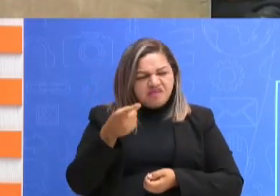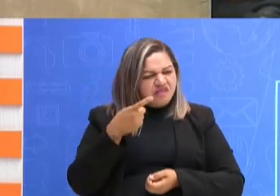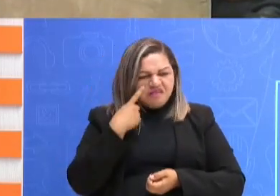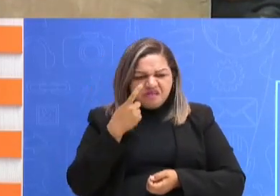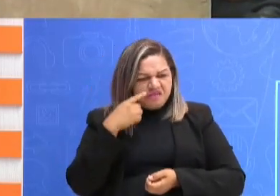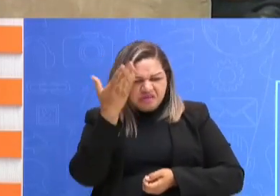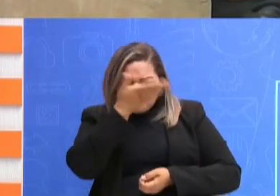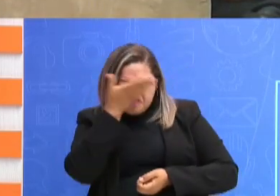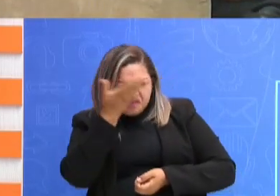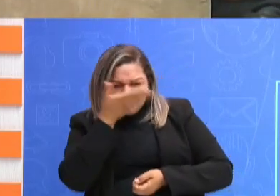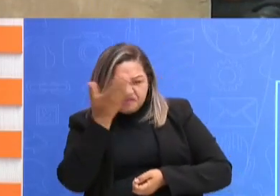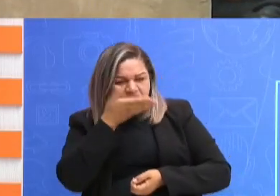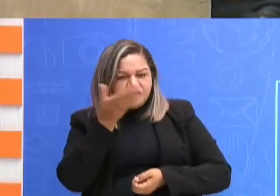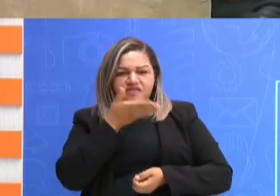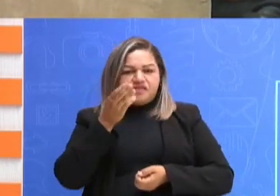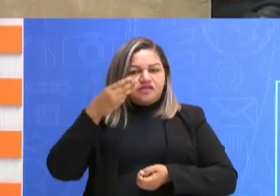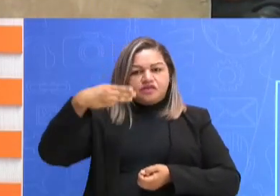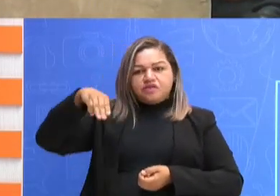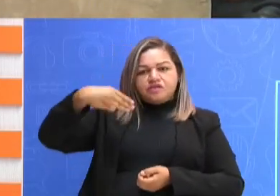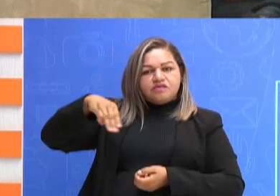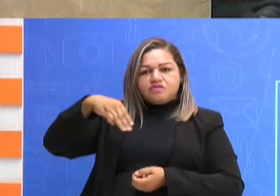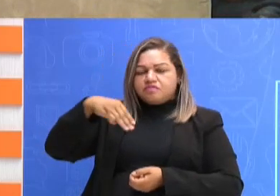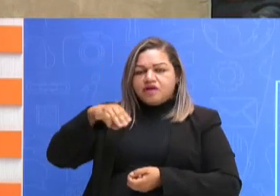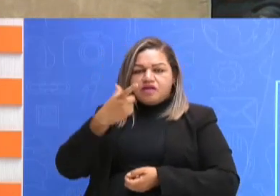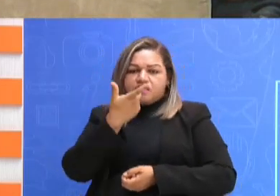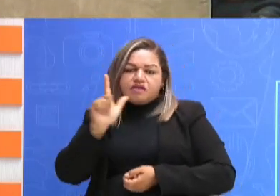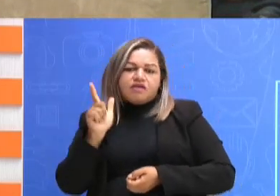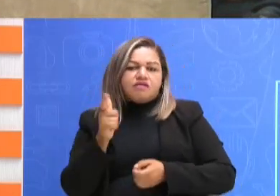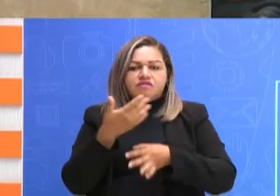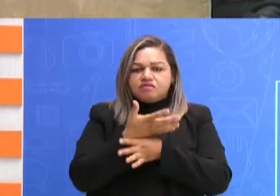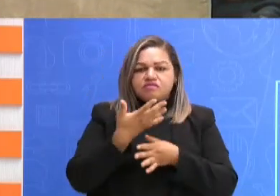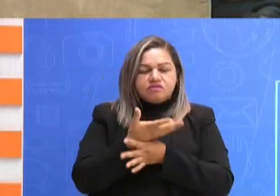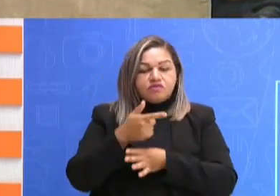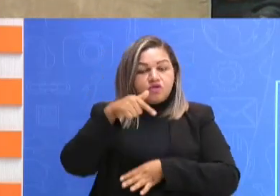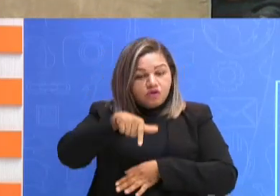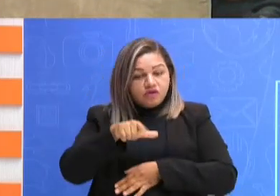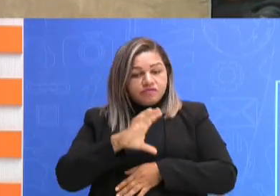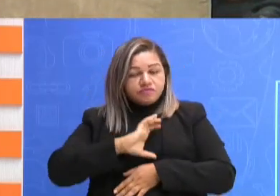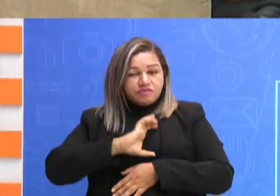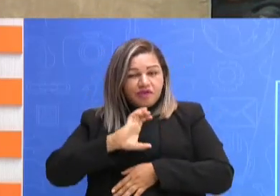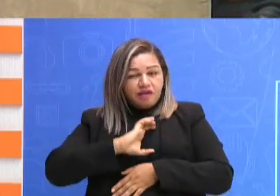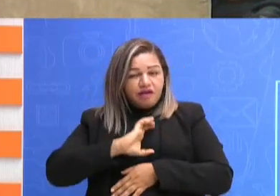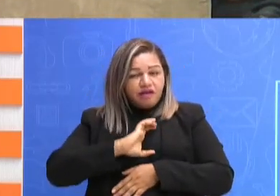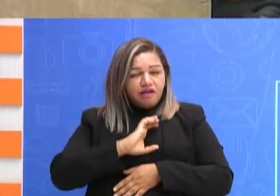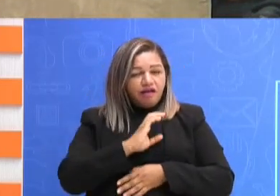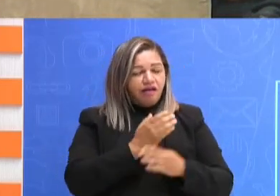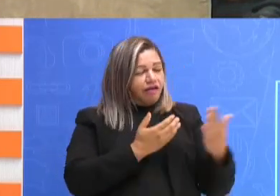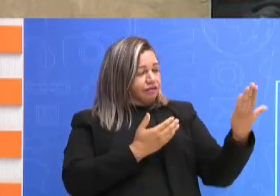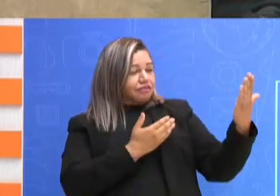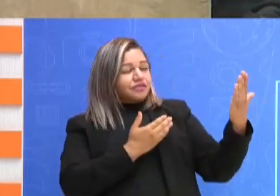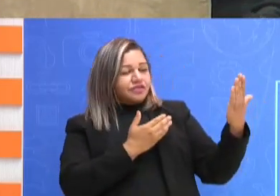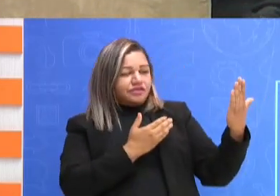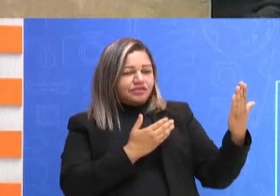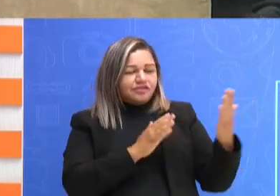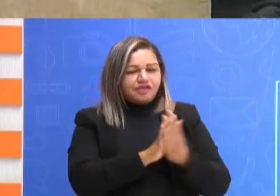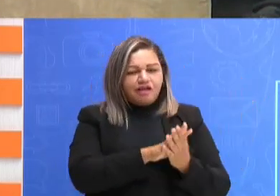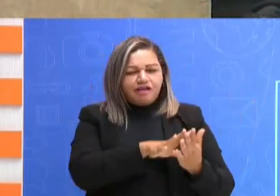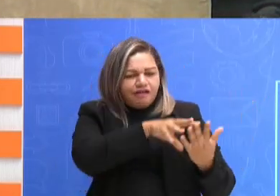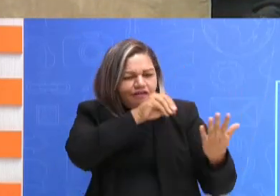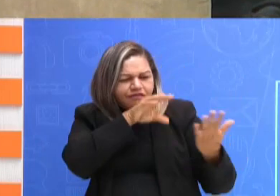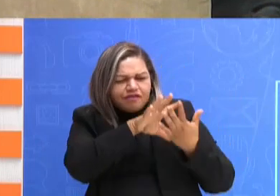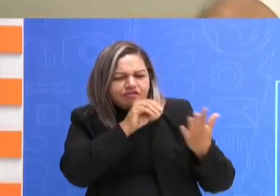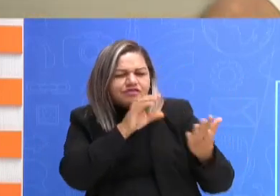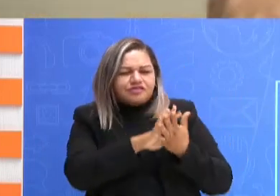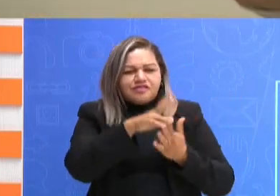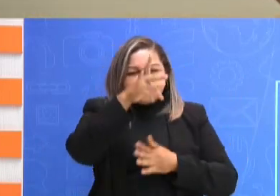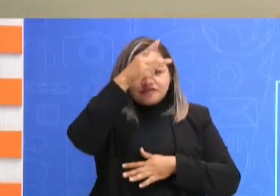cidade que tenha adotado esse sistema de UBS funcionando à noite, viu? O município de Caxias tem sido um espelho e um reflexo para demais municípios. Por